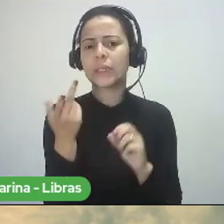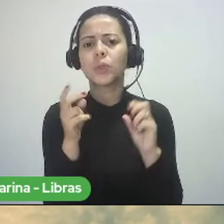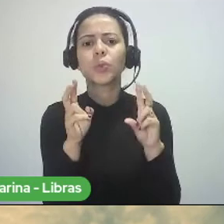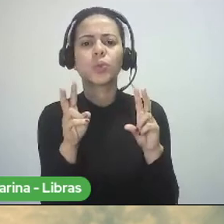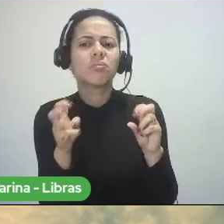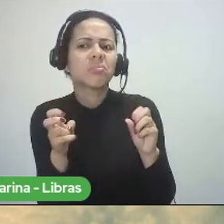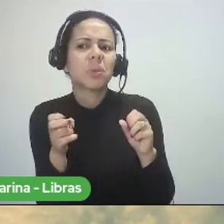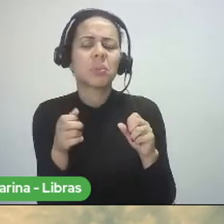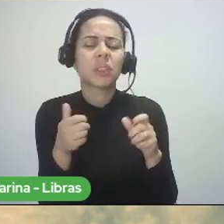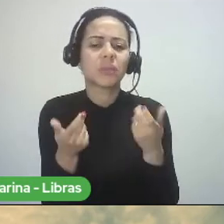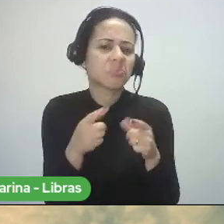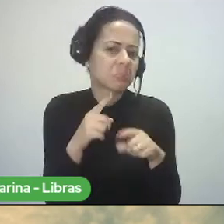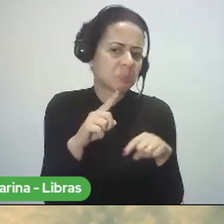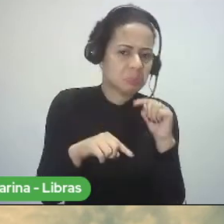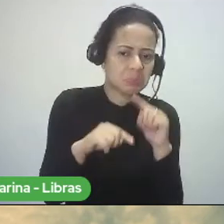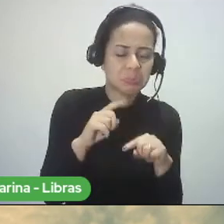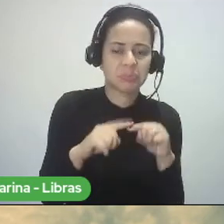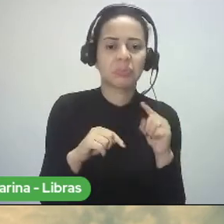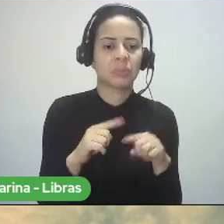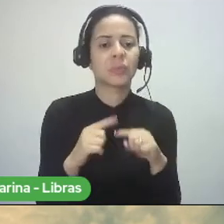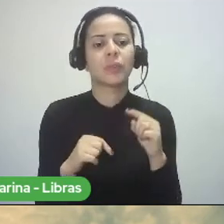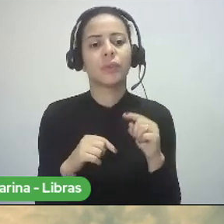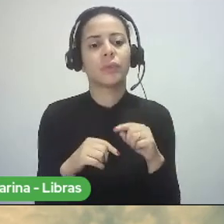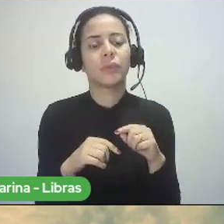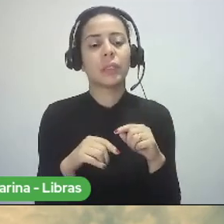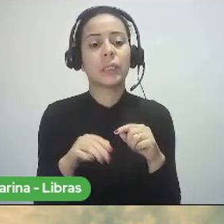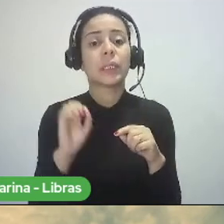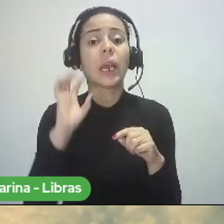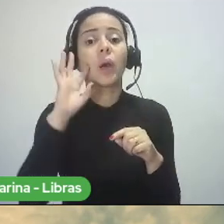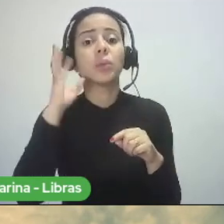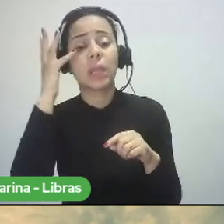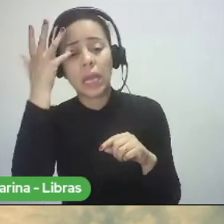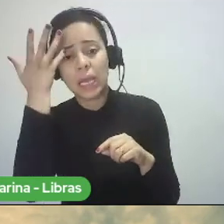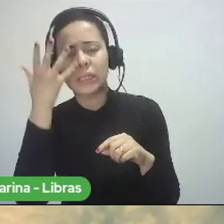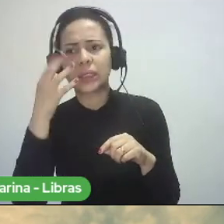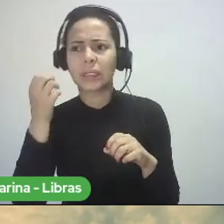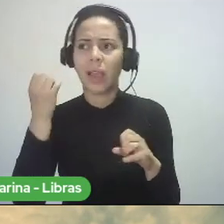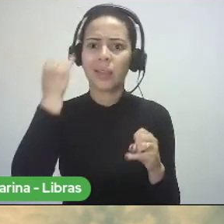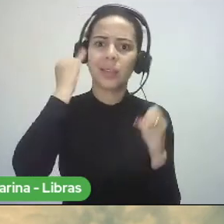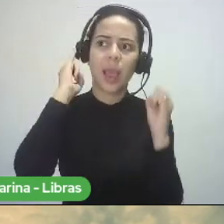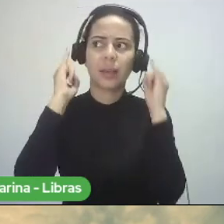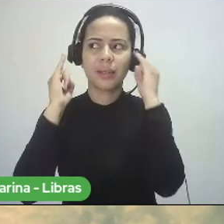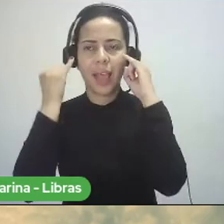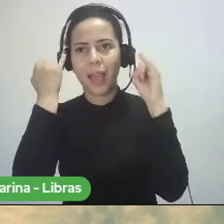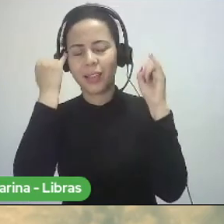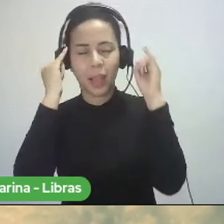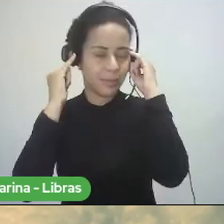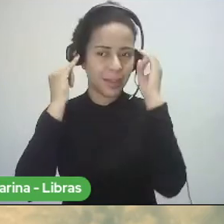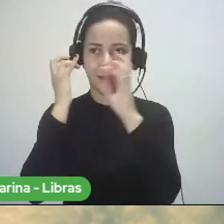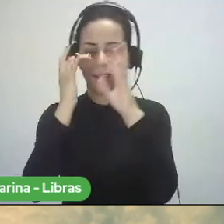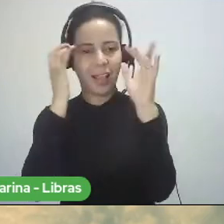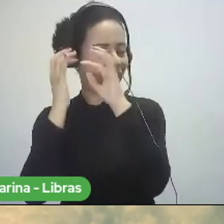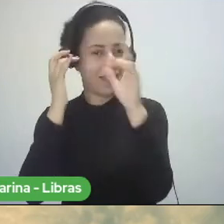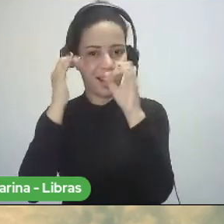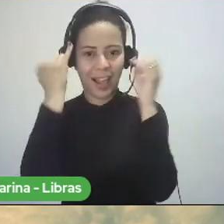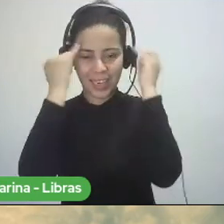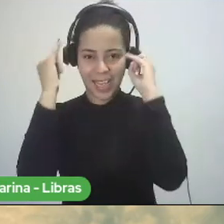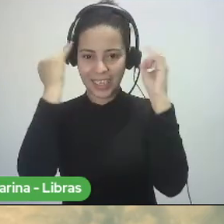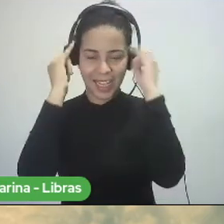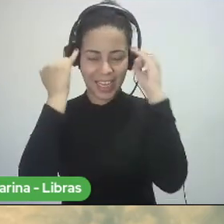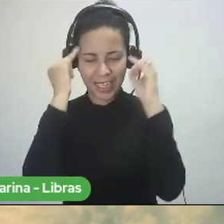né? E chegou tempestade de ideias, tempestade de post-its, e a gente precisa agrupar